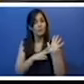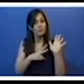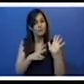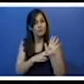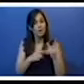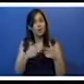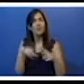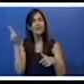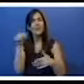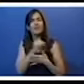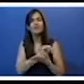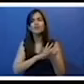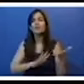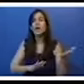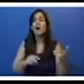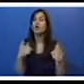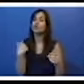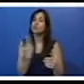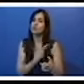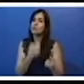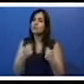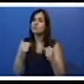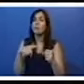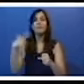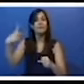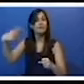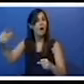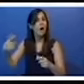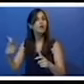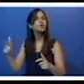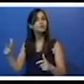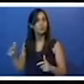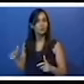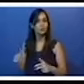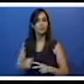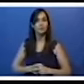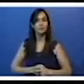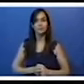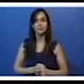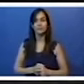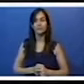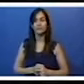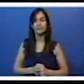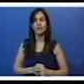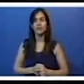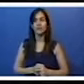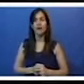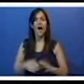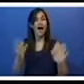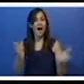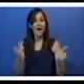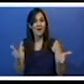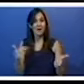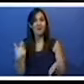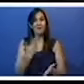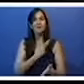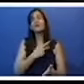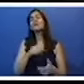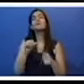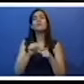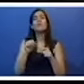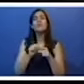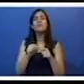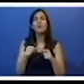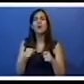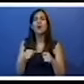atenção essa atividade que nós vamos precisar dela para fazer as próximas Olá seguindo agora nós vamos usar